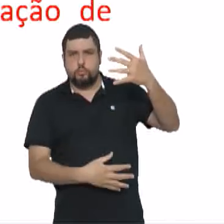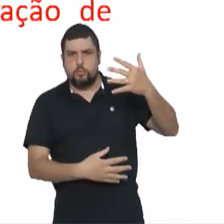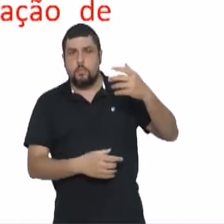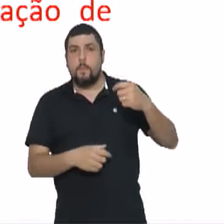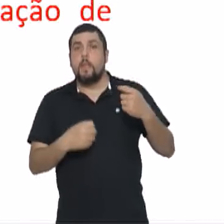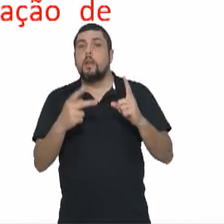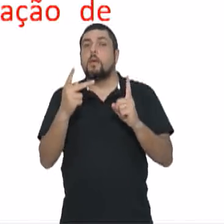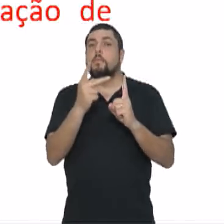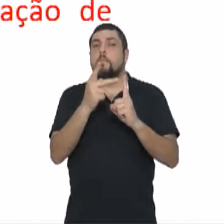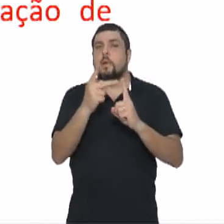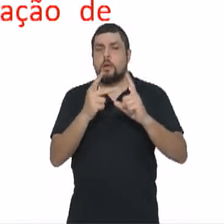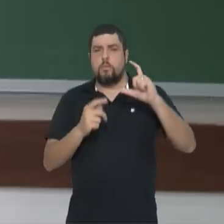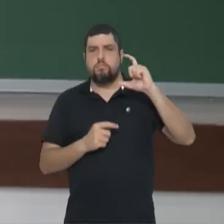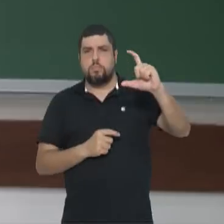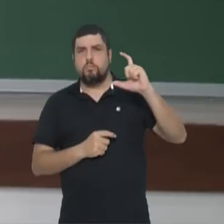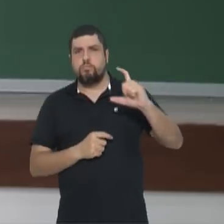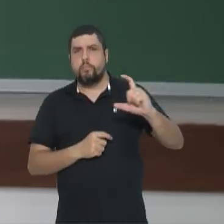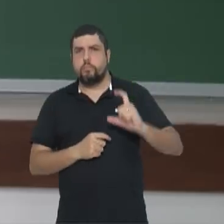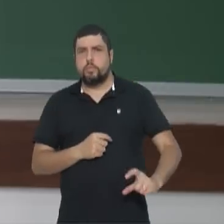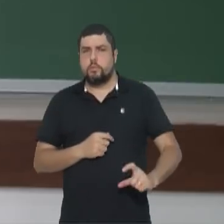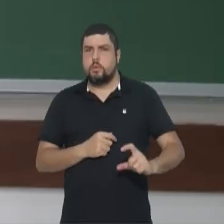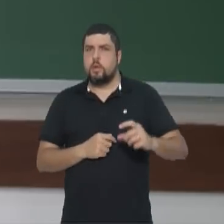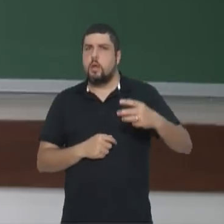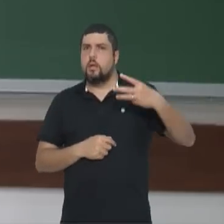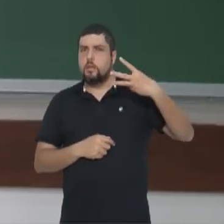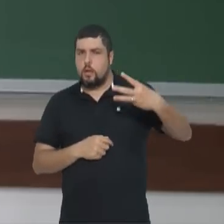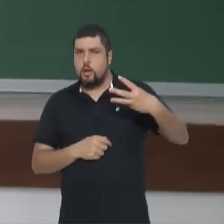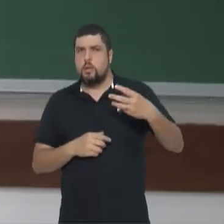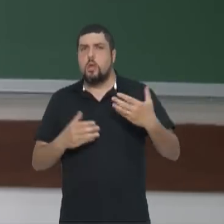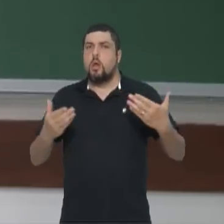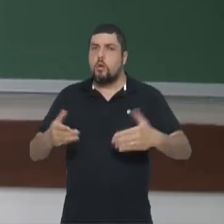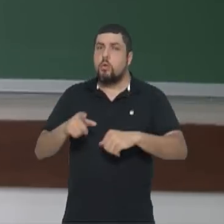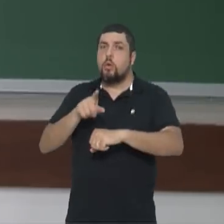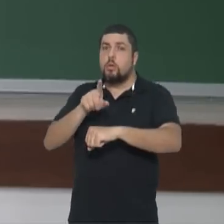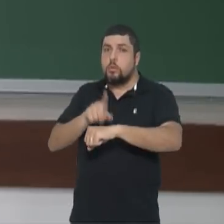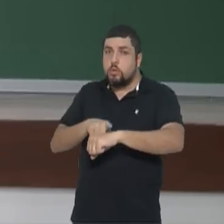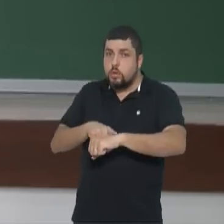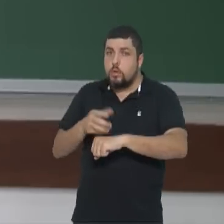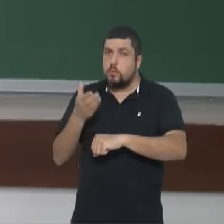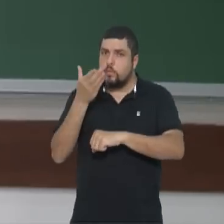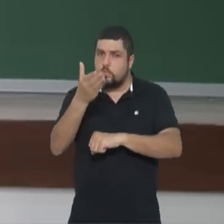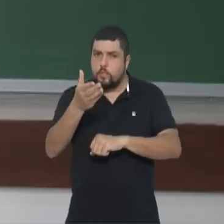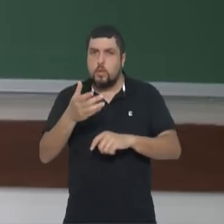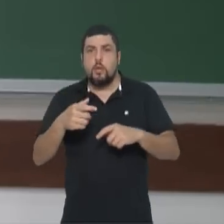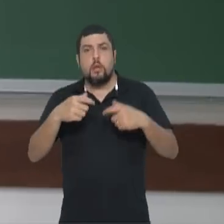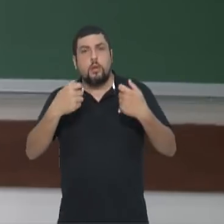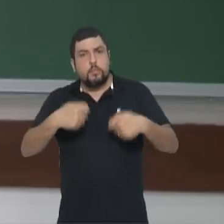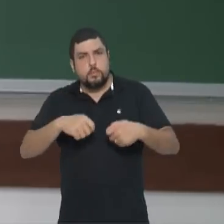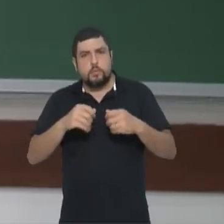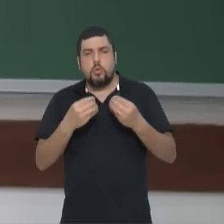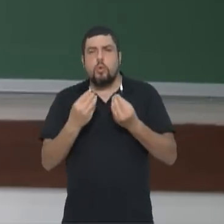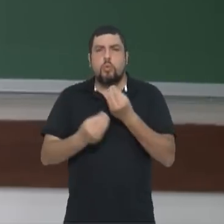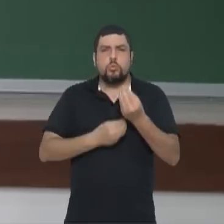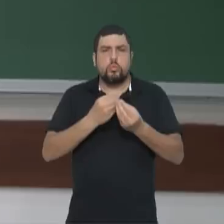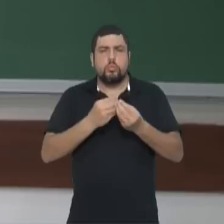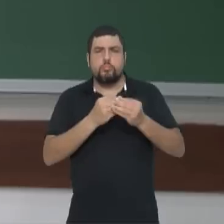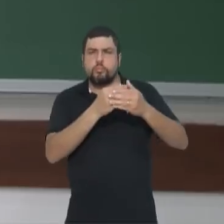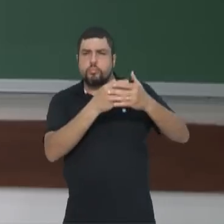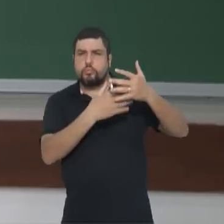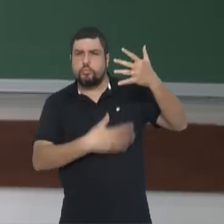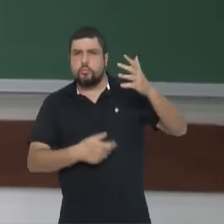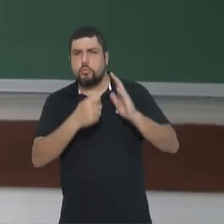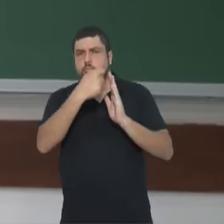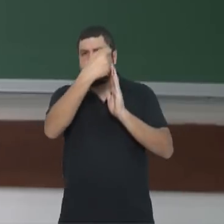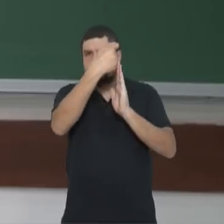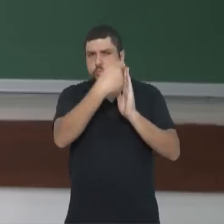parágrafos. Então, vocês vão ter aí um tempo maior para vocês escreverem, e porque vocês precisam desenvolver agora